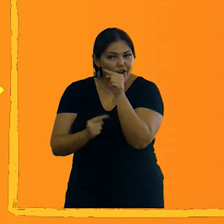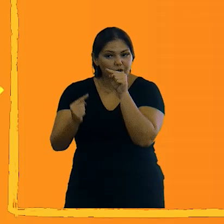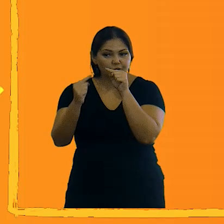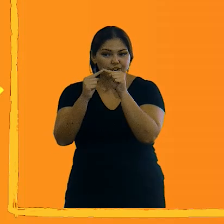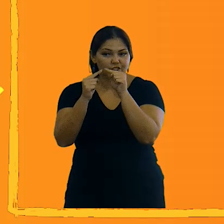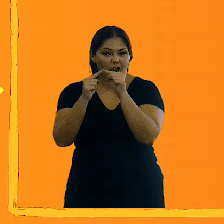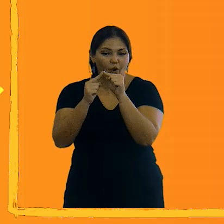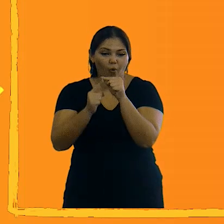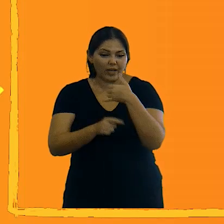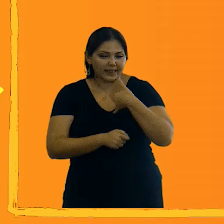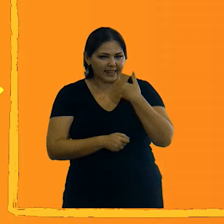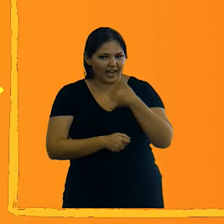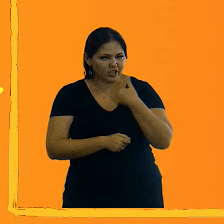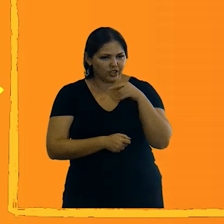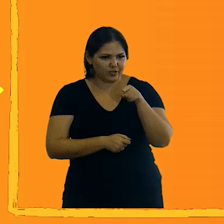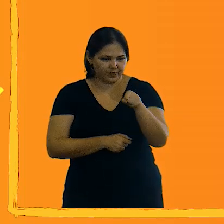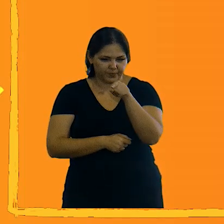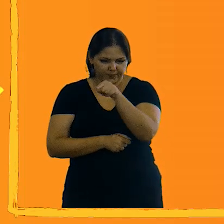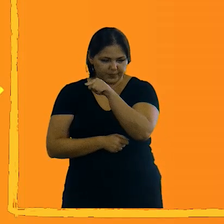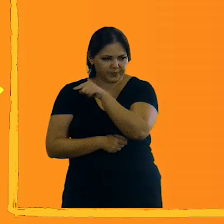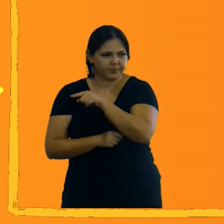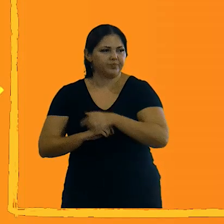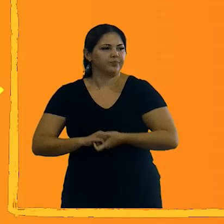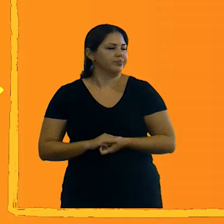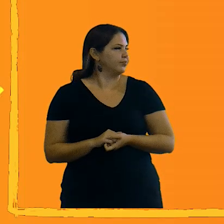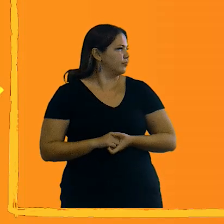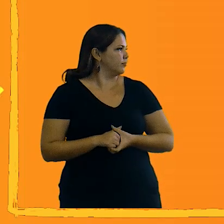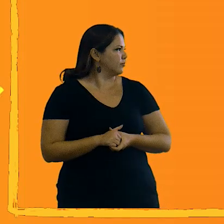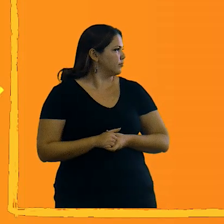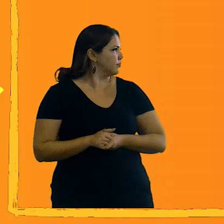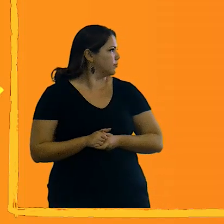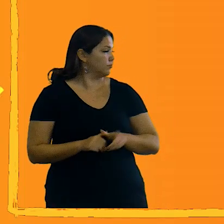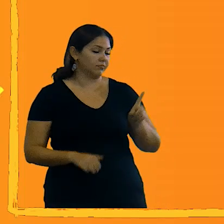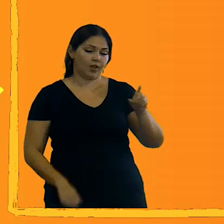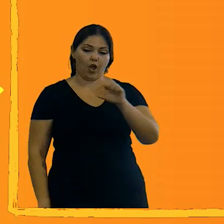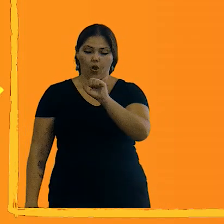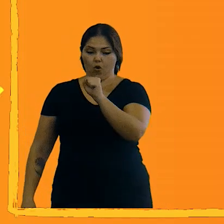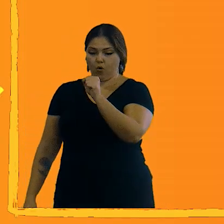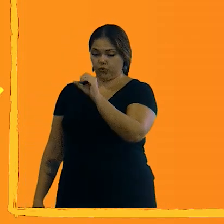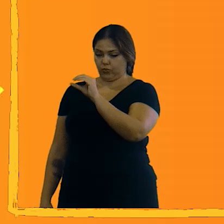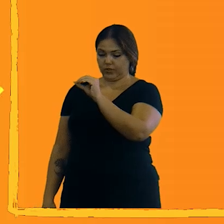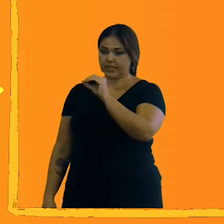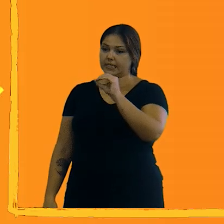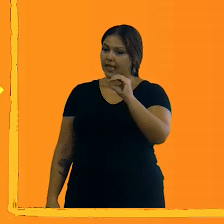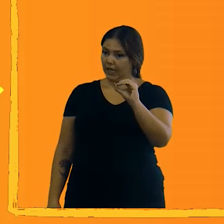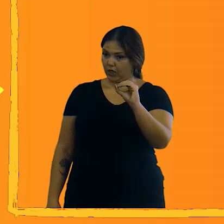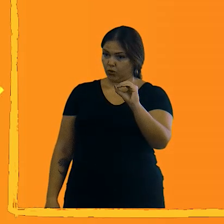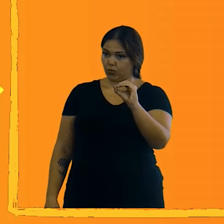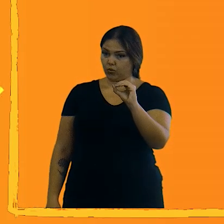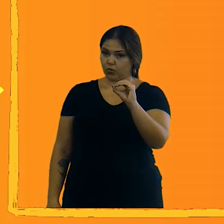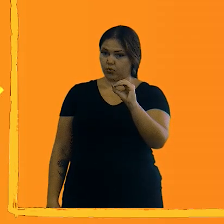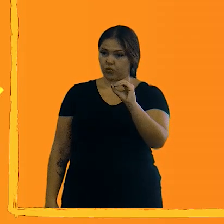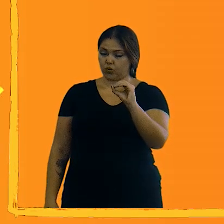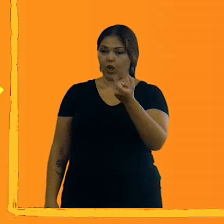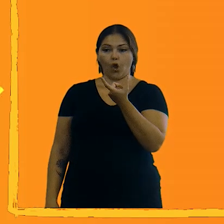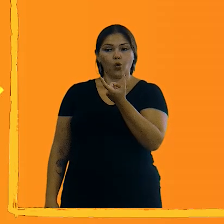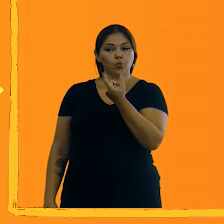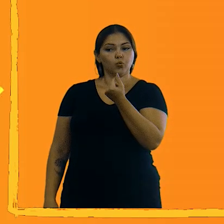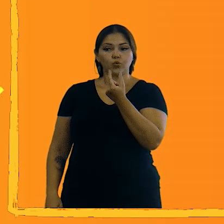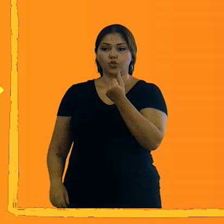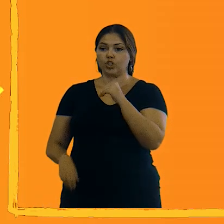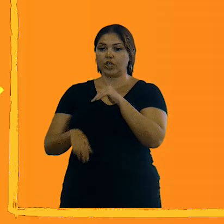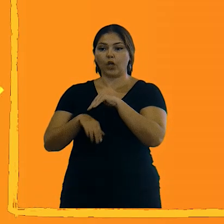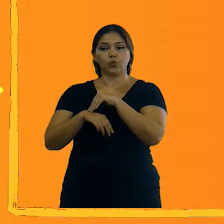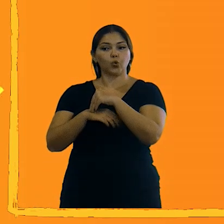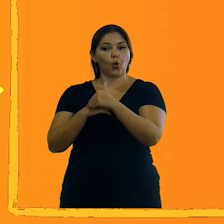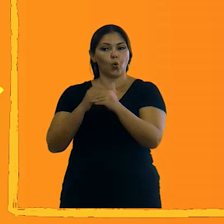as suas idades então ó R 800 é o total de dinheiro que eu